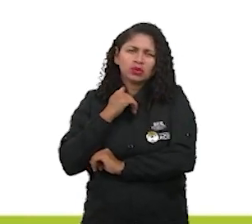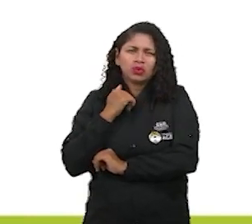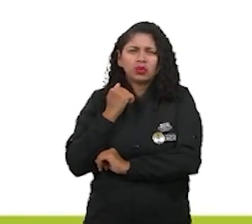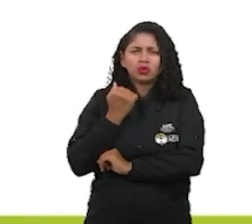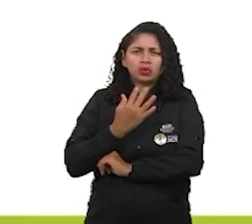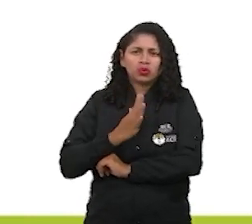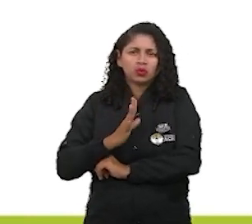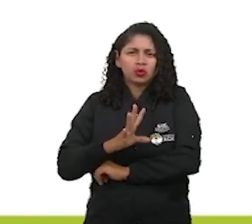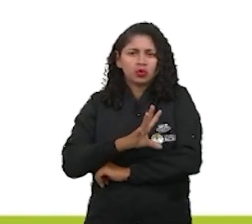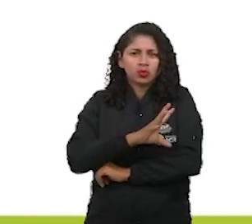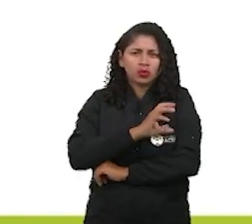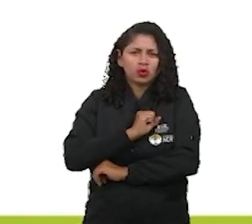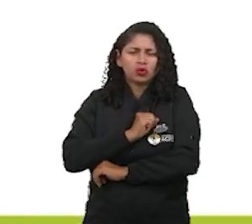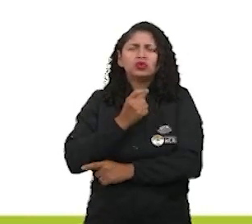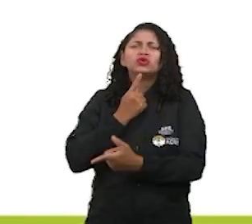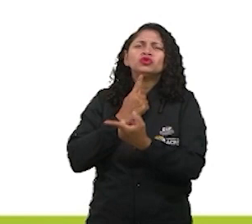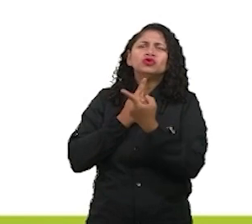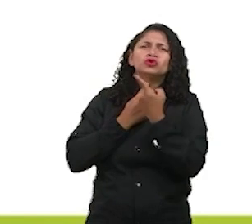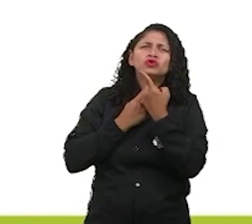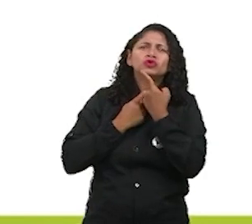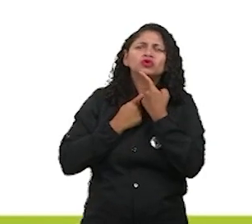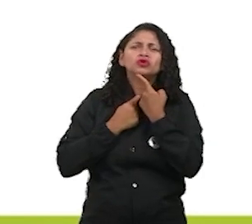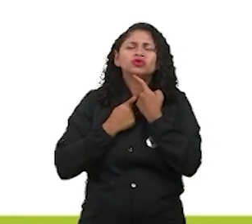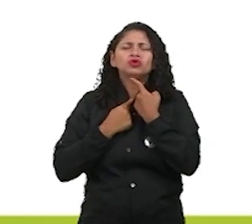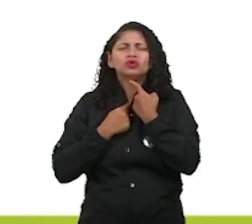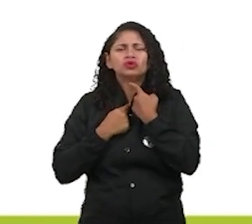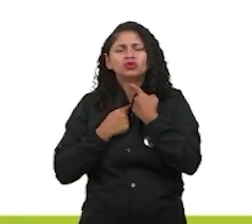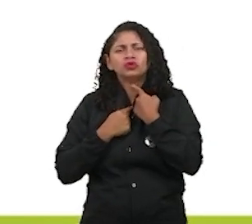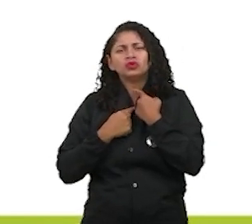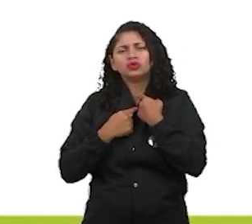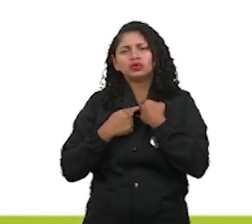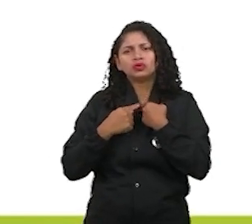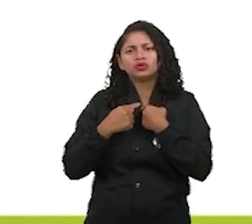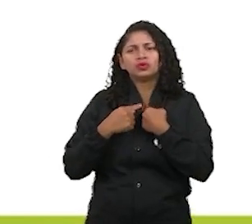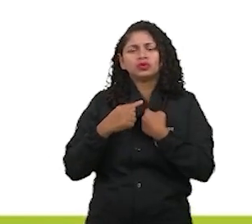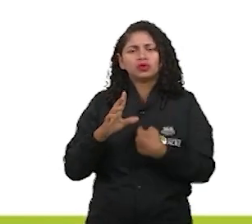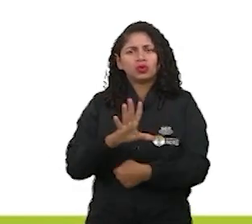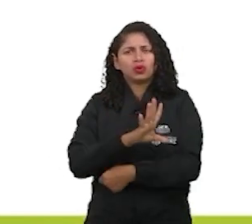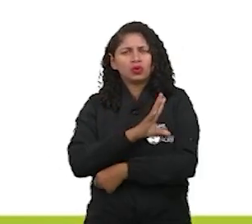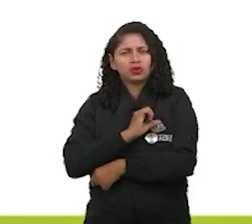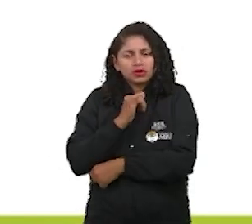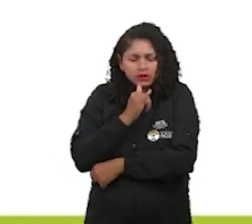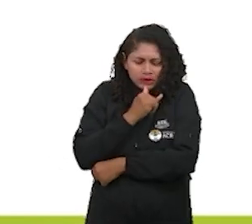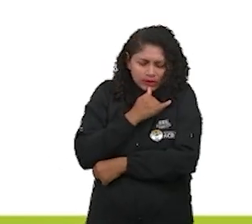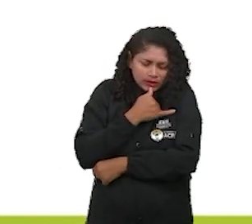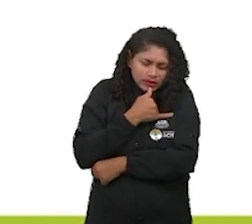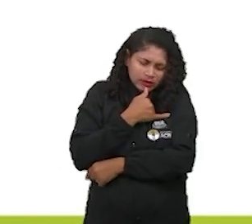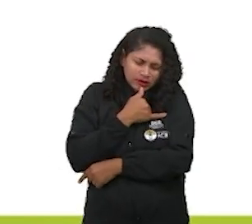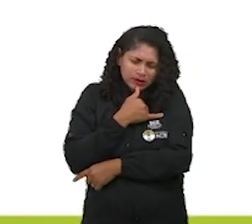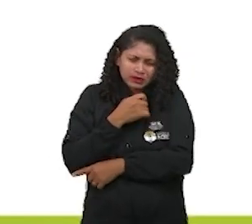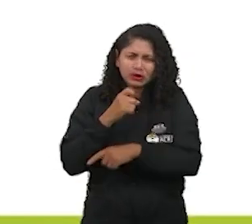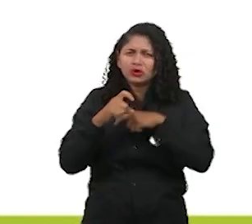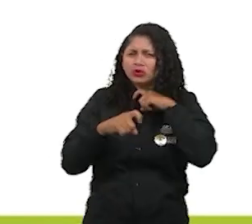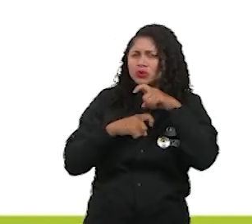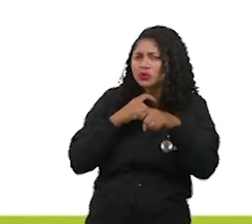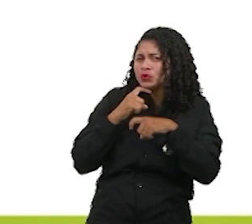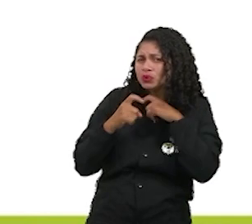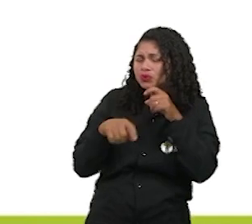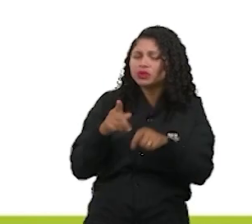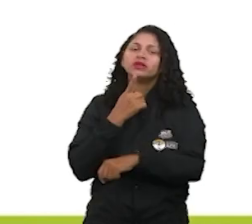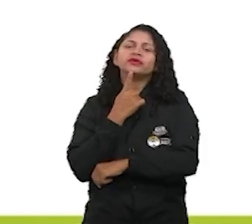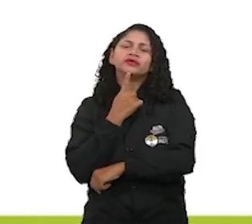no desejo, que te renovas todo dia no amor, na tristeza, na dúvida, no desejo, que és